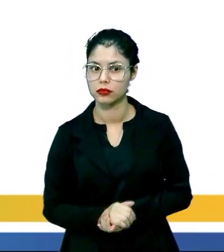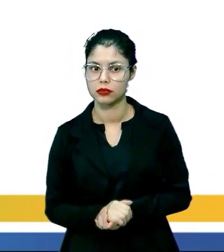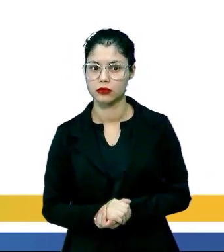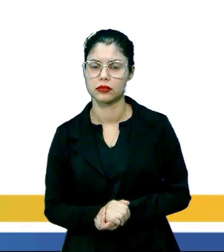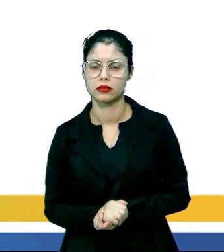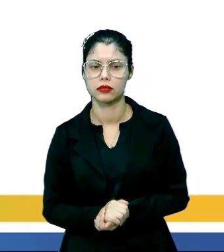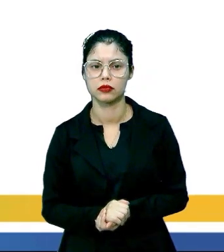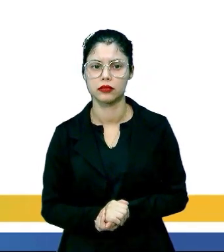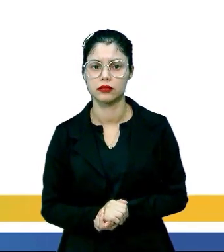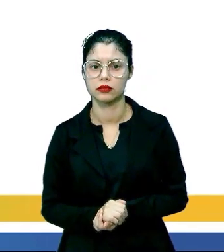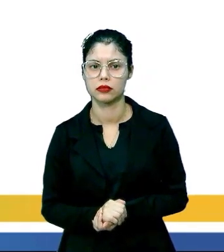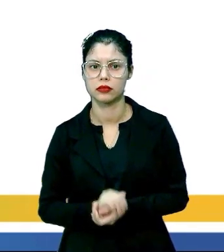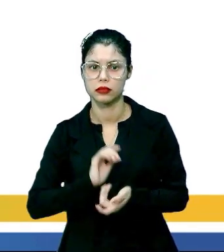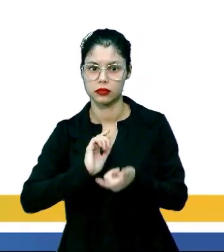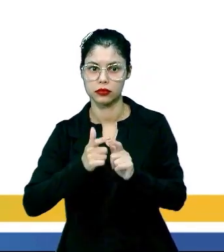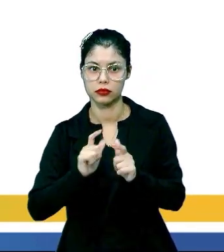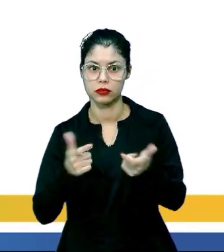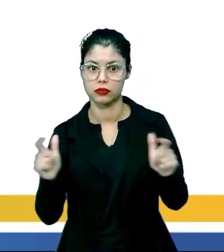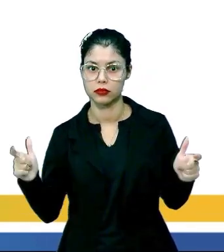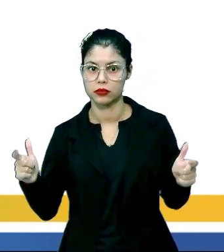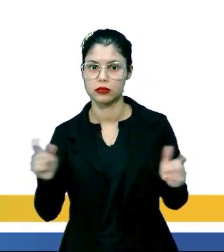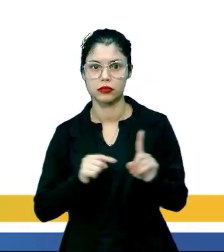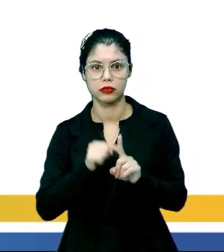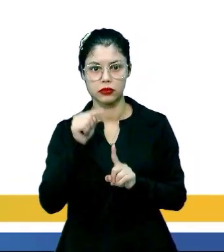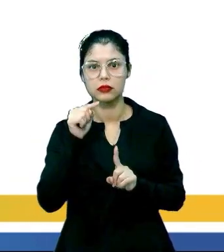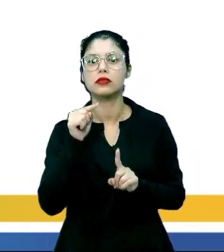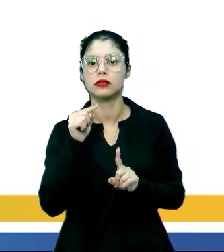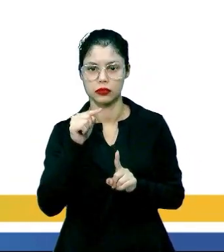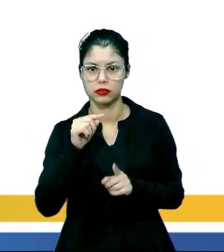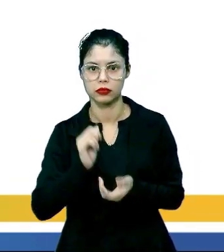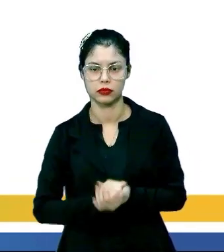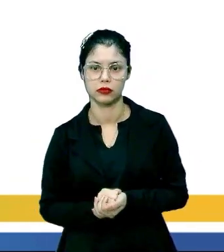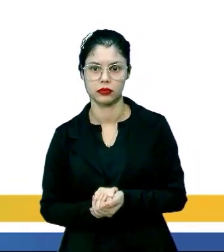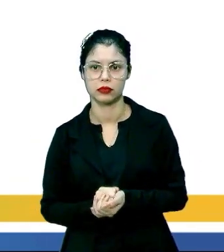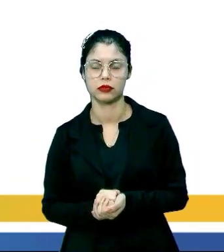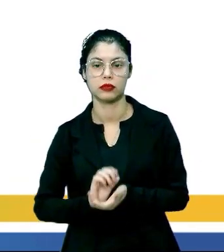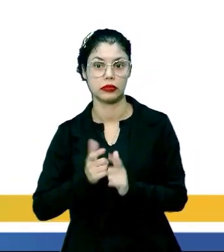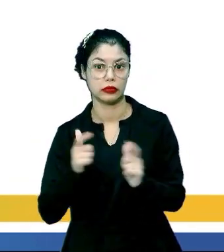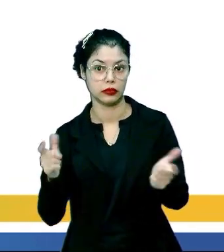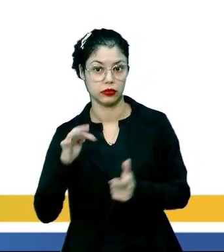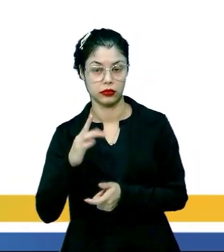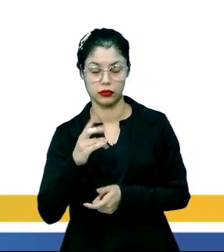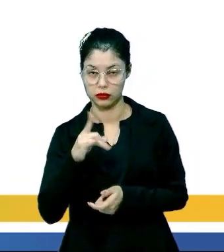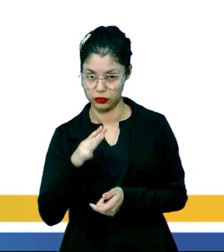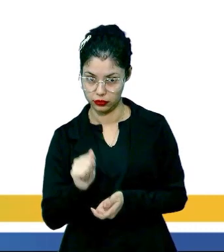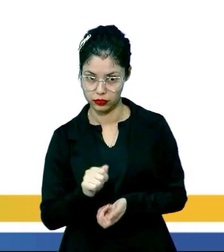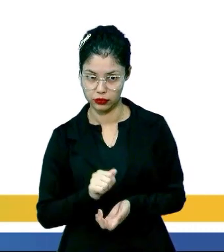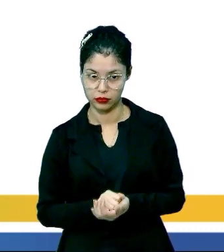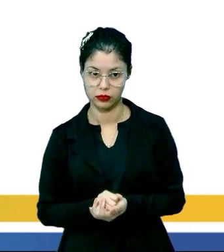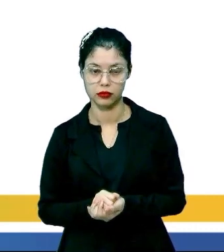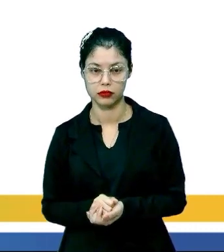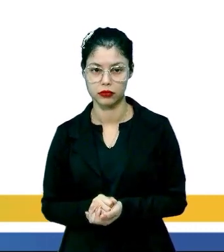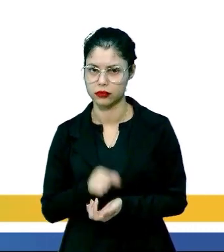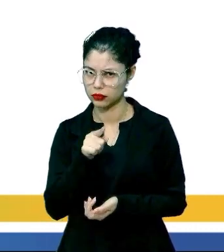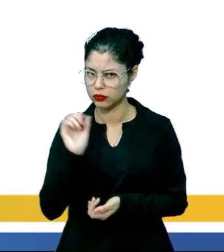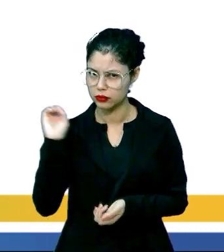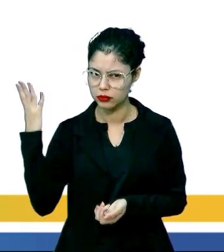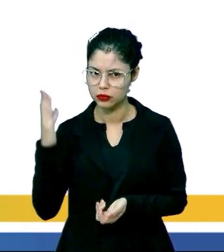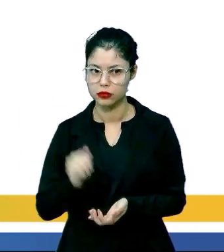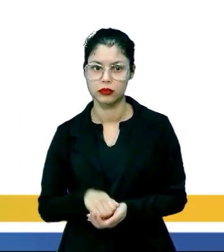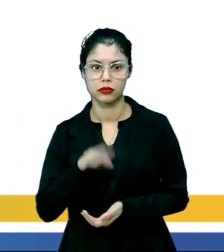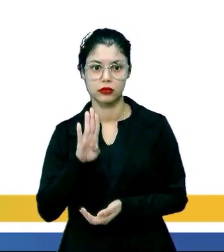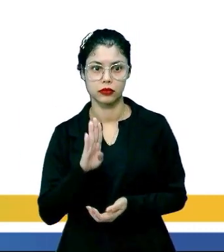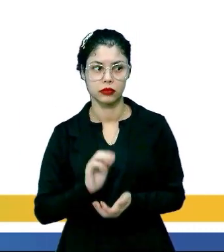que acontece, pessoal? Alternativa A. O aumento do volume da urina com alta concentração de excretas. É isso que